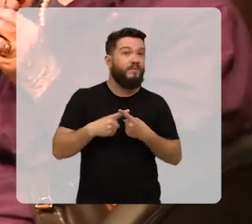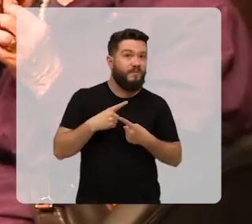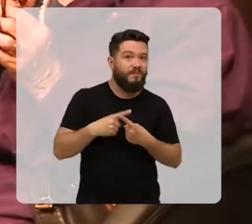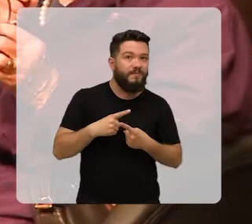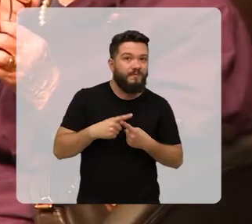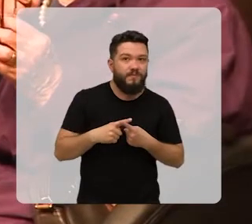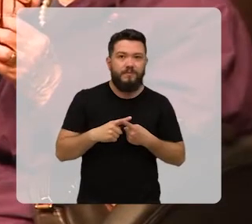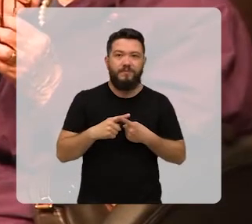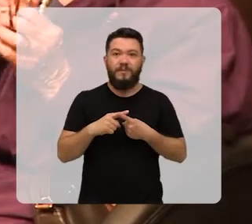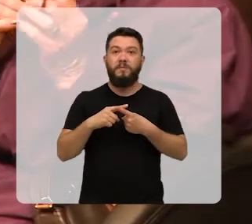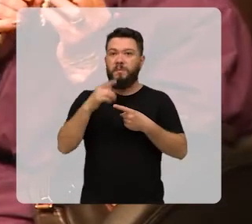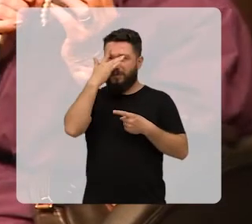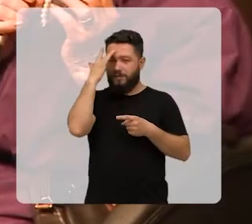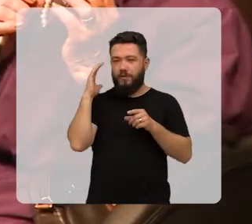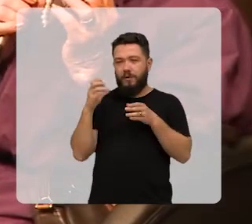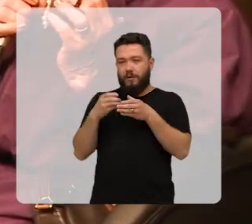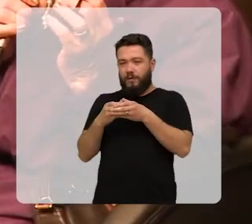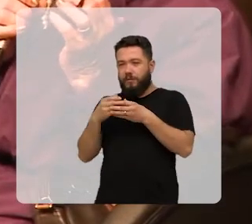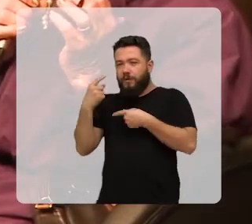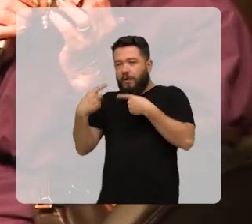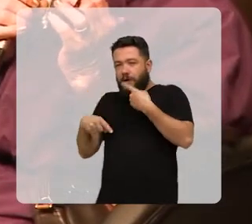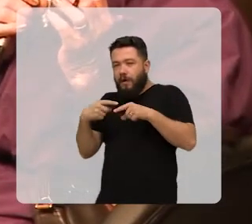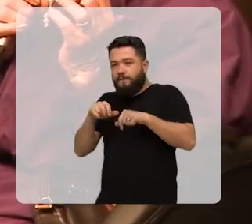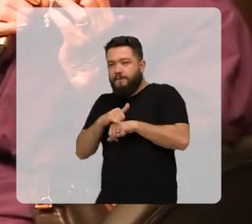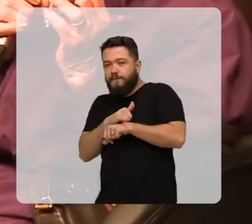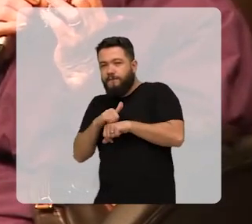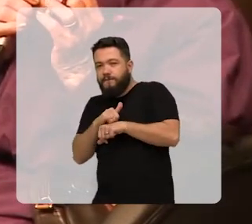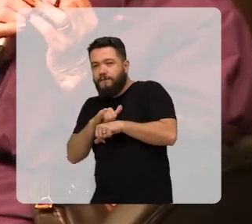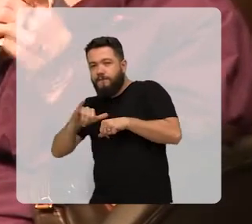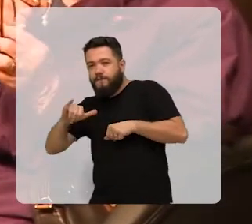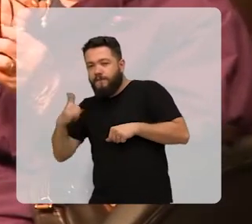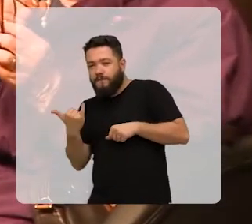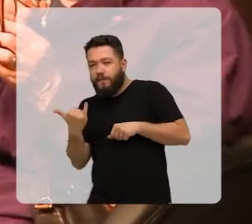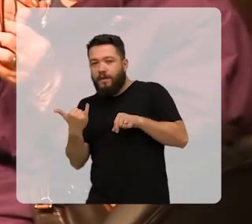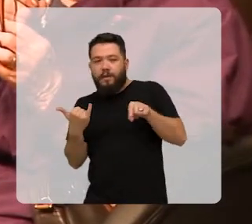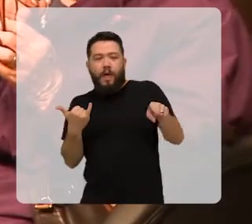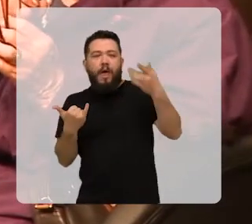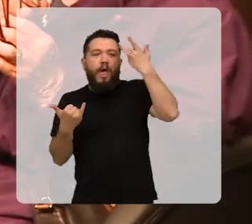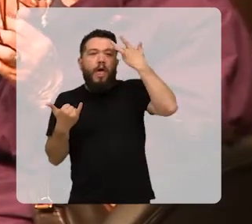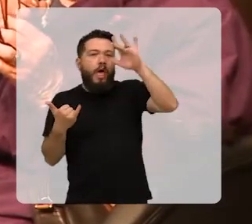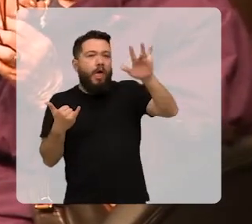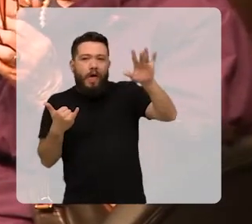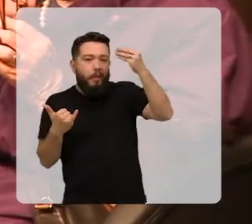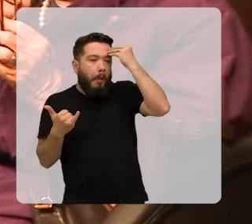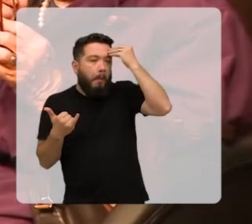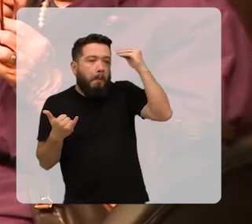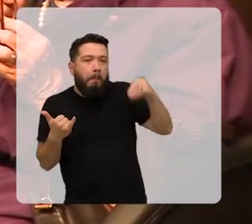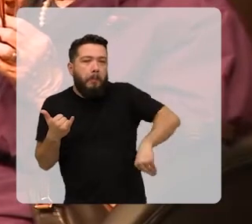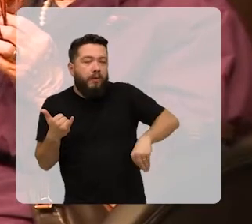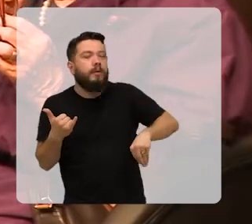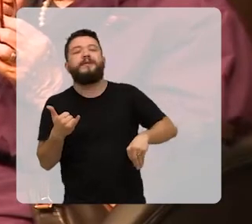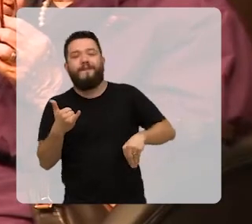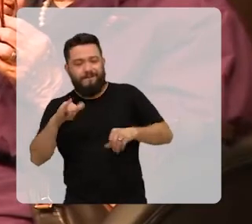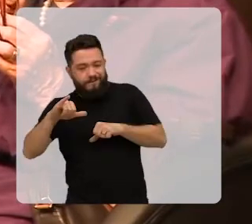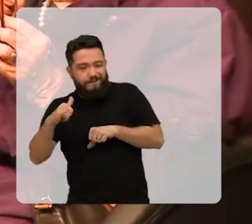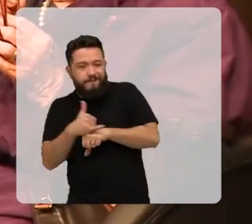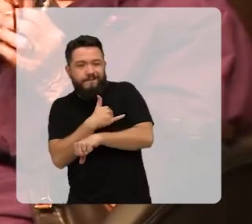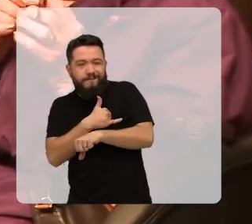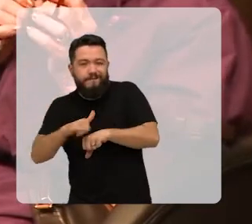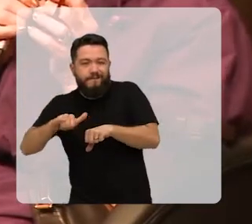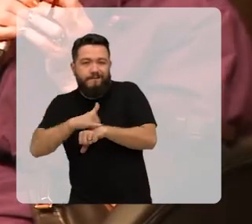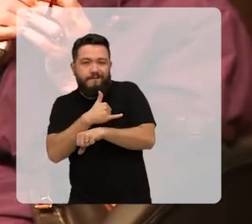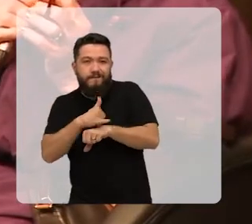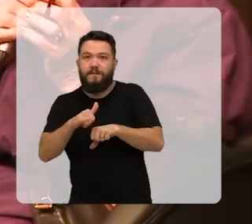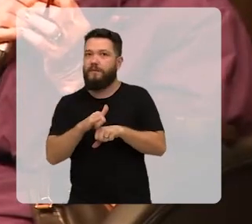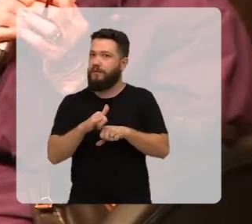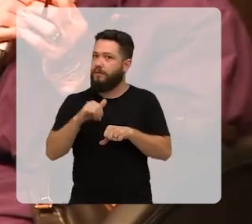políticos aproveitam dessa ignorância e isso realmente é é um